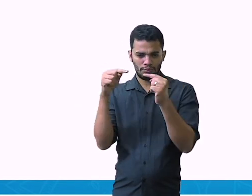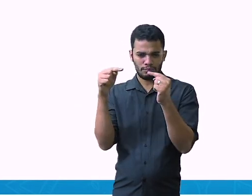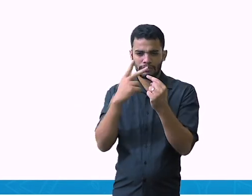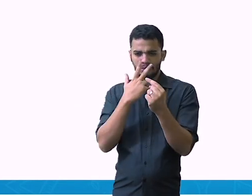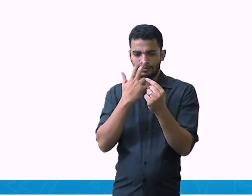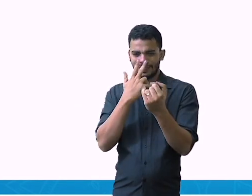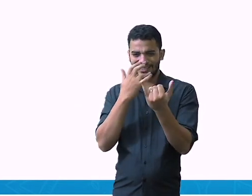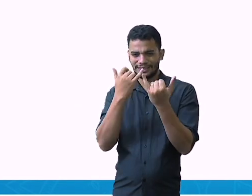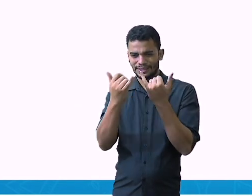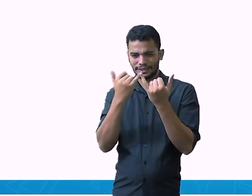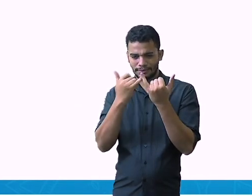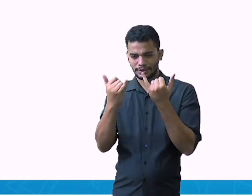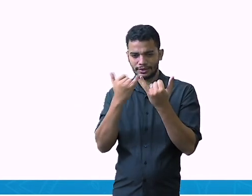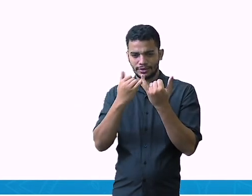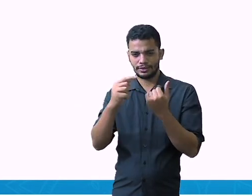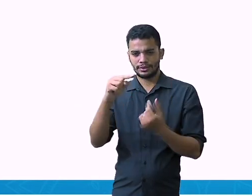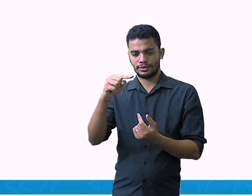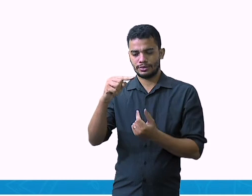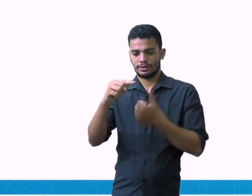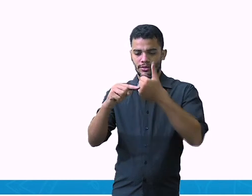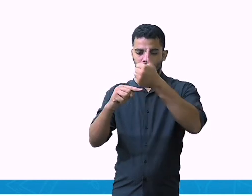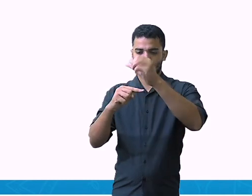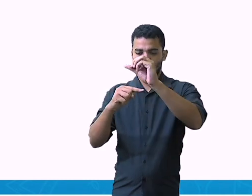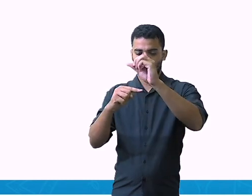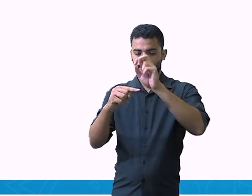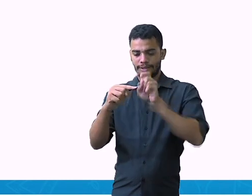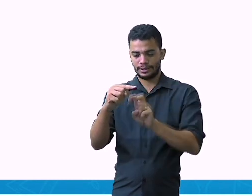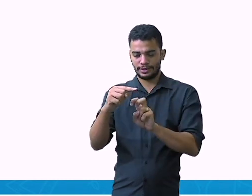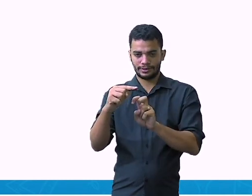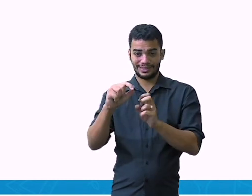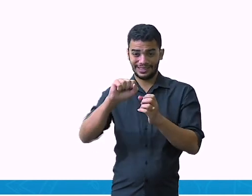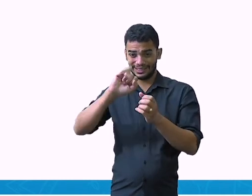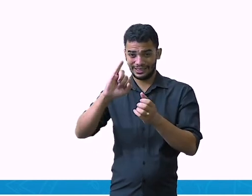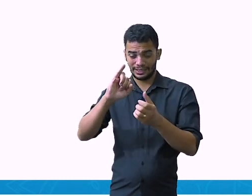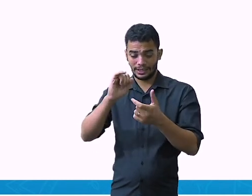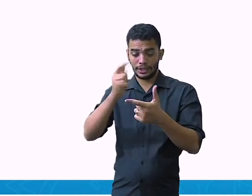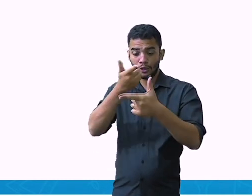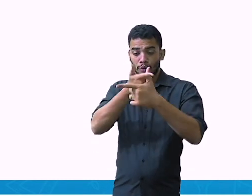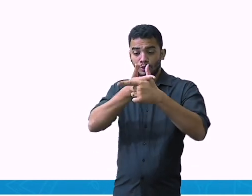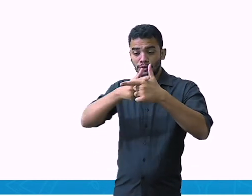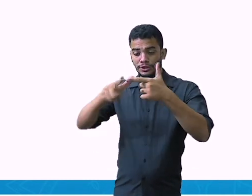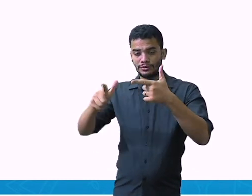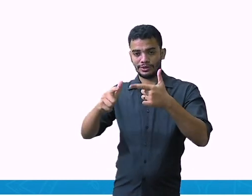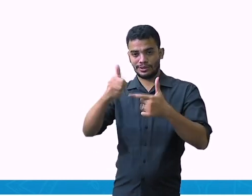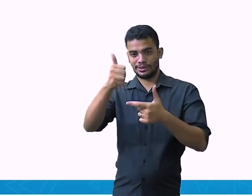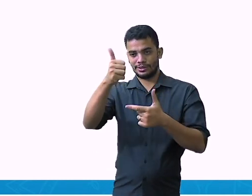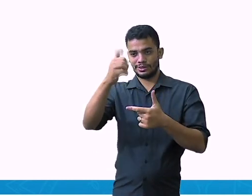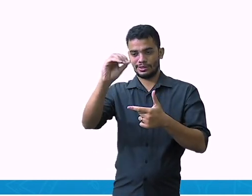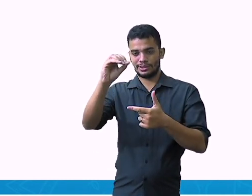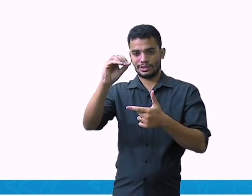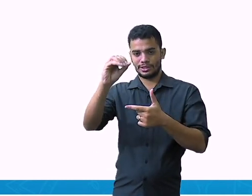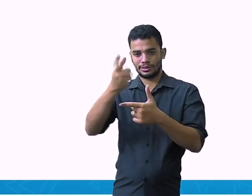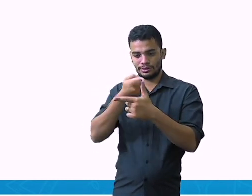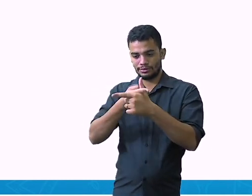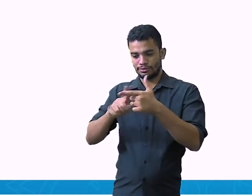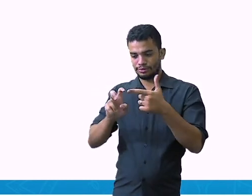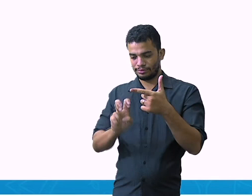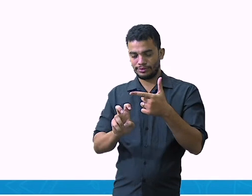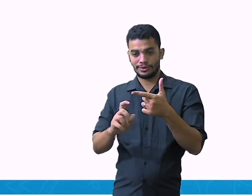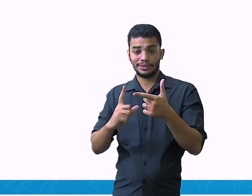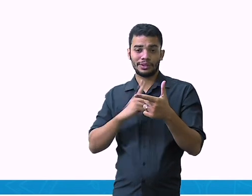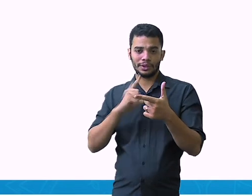figuras inteiras ali coloridas. Se eu dividir 10 por 5, eu vou ter aqui uma conta